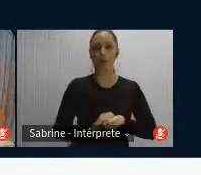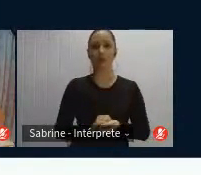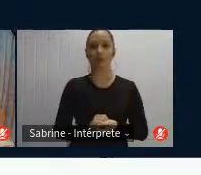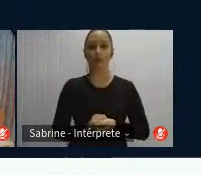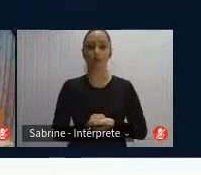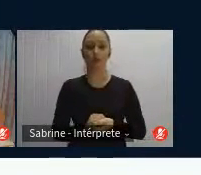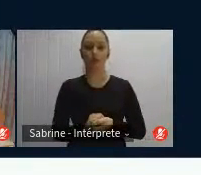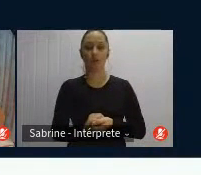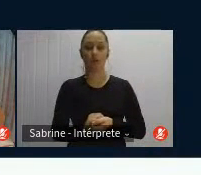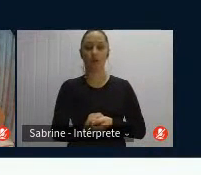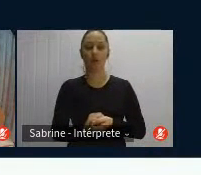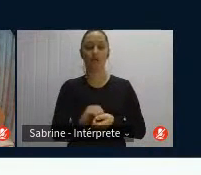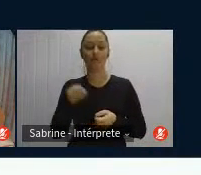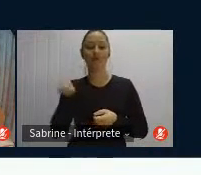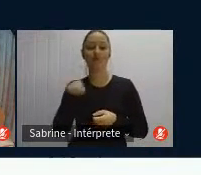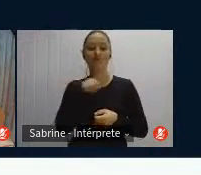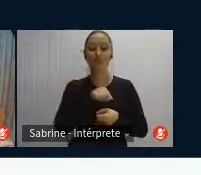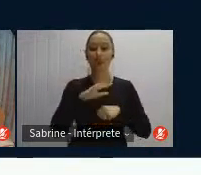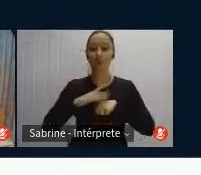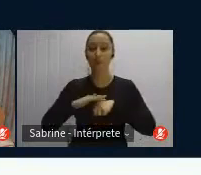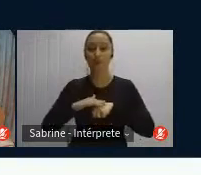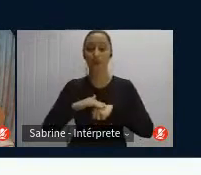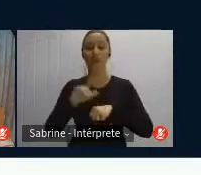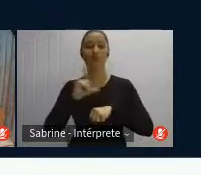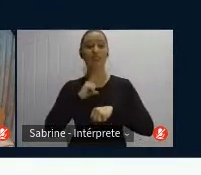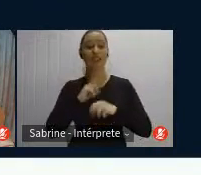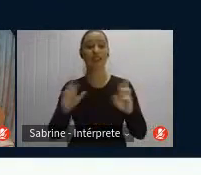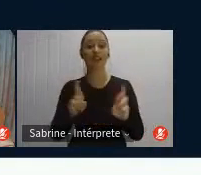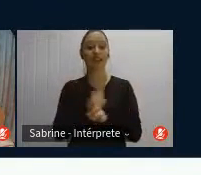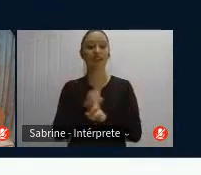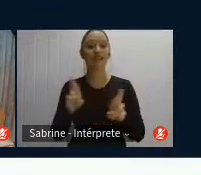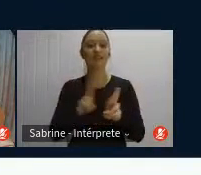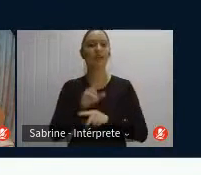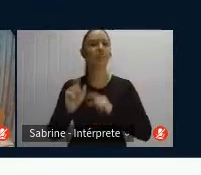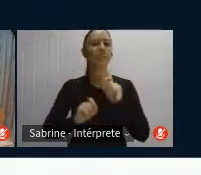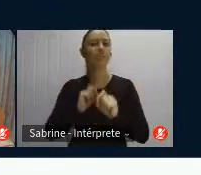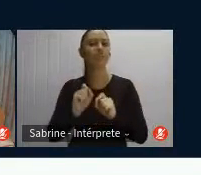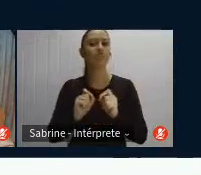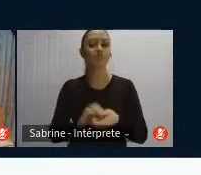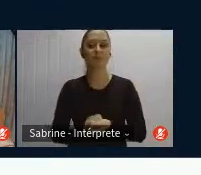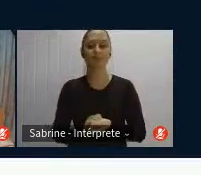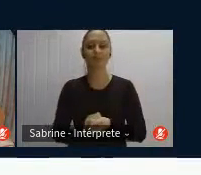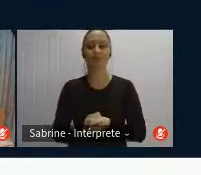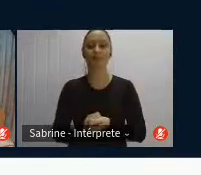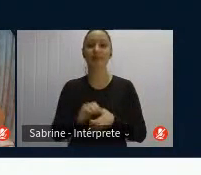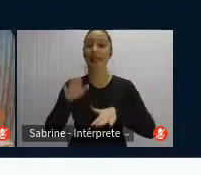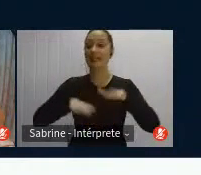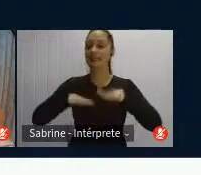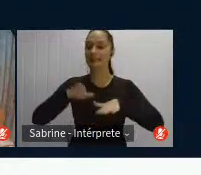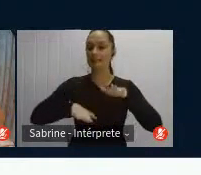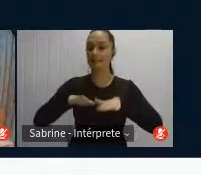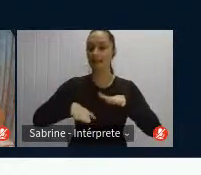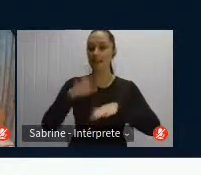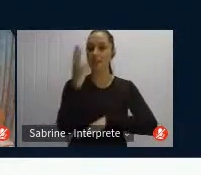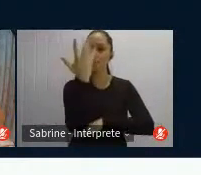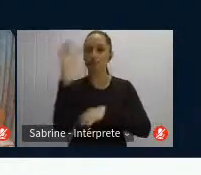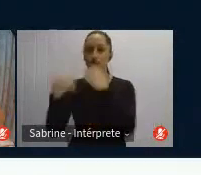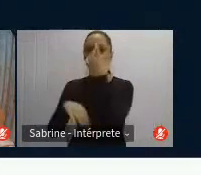elas estão diretamente ligadas a um problema das mudanças climáticas, né? Isso, o